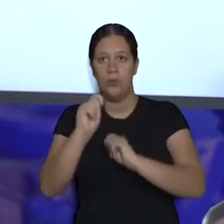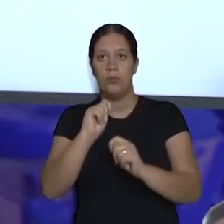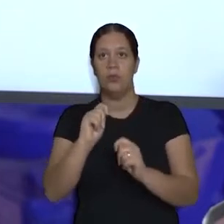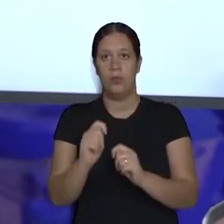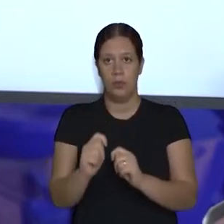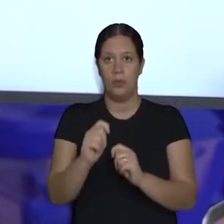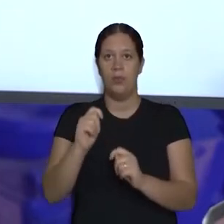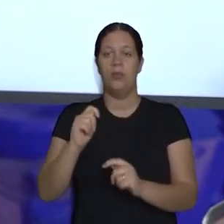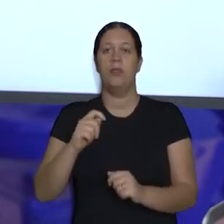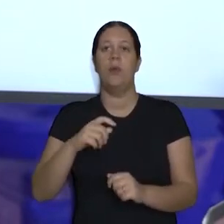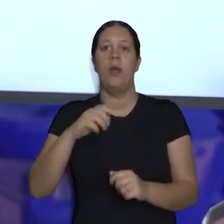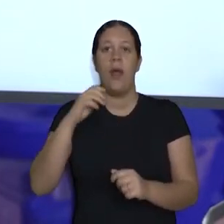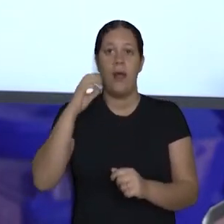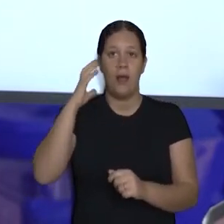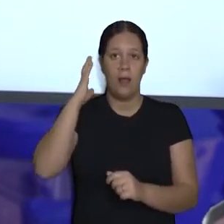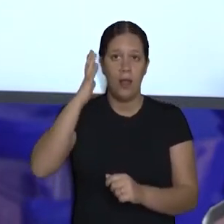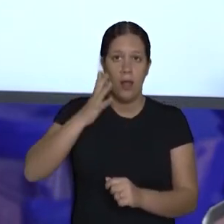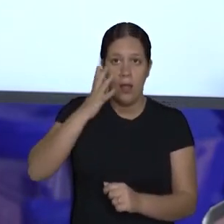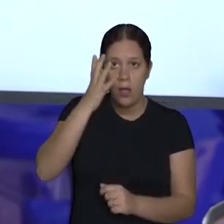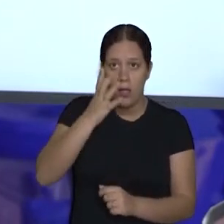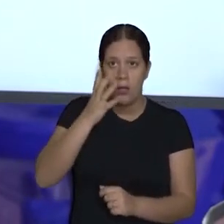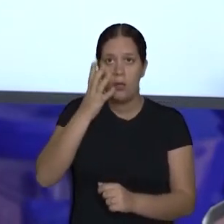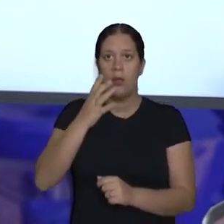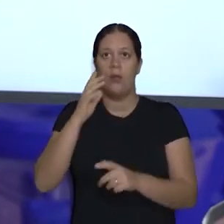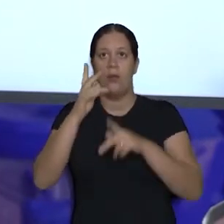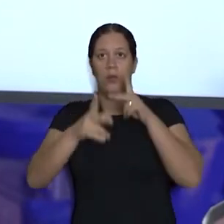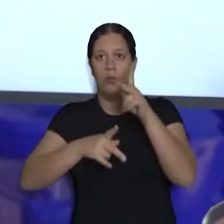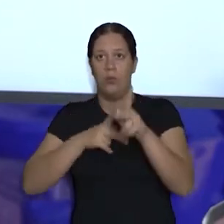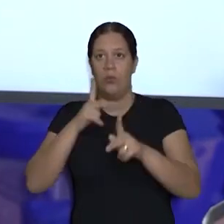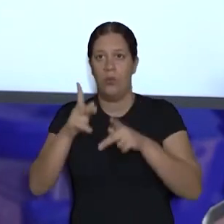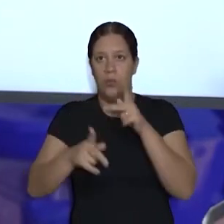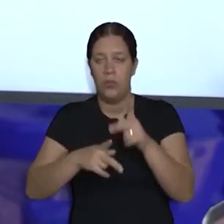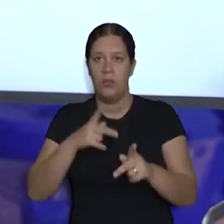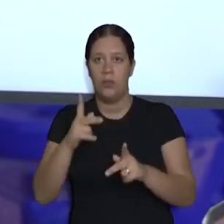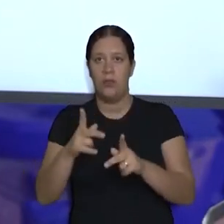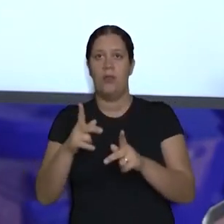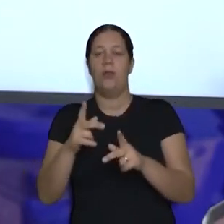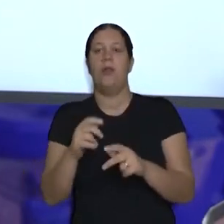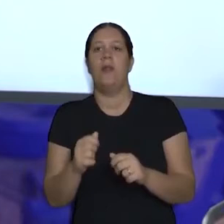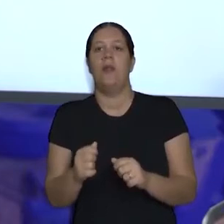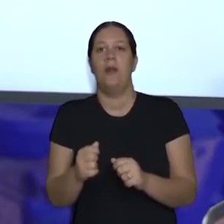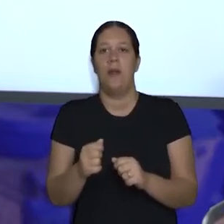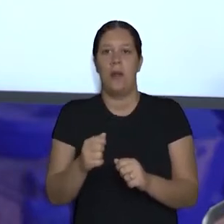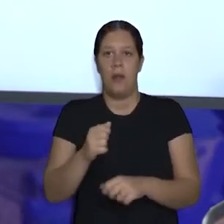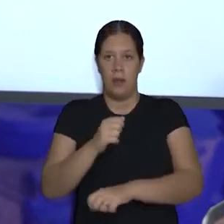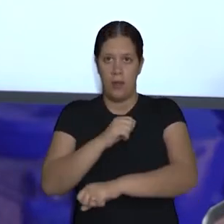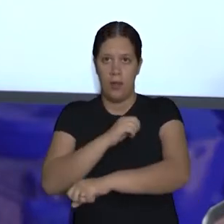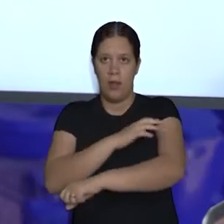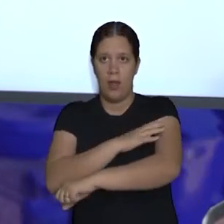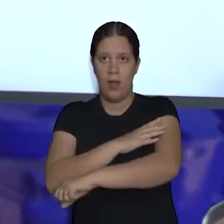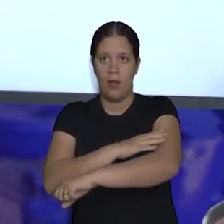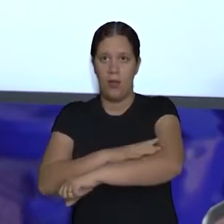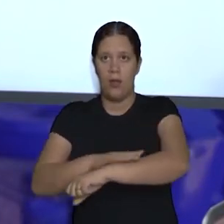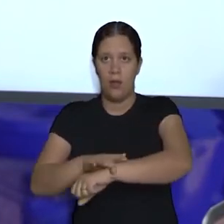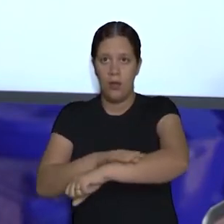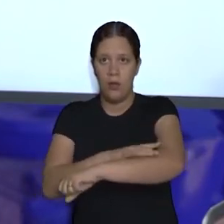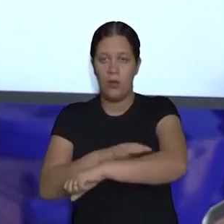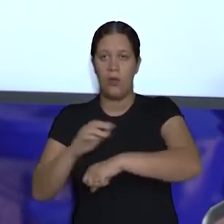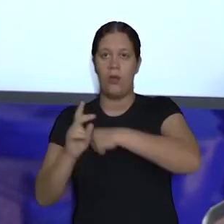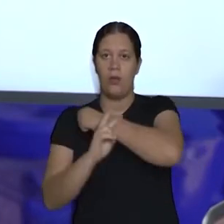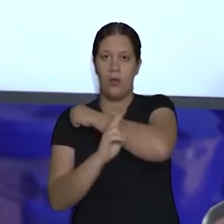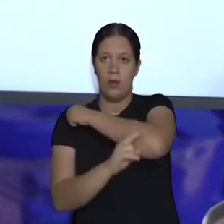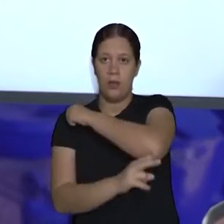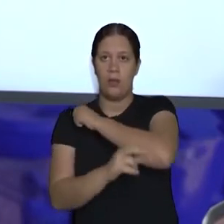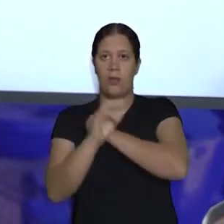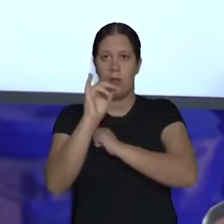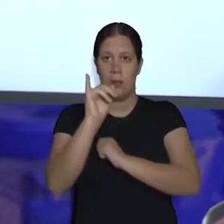analisar essa distribuição da população pela sua etnia. Raça, identificado pelo